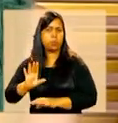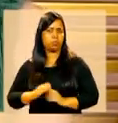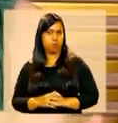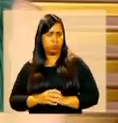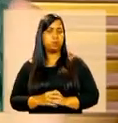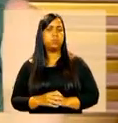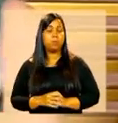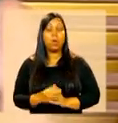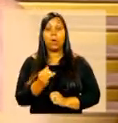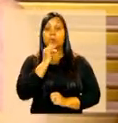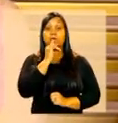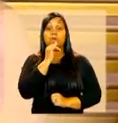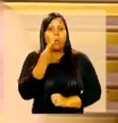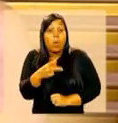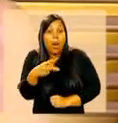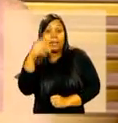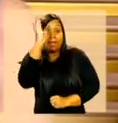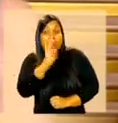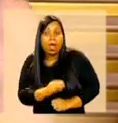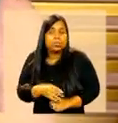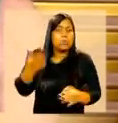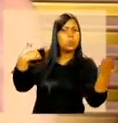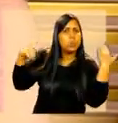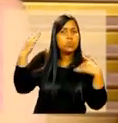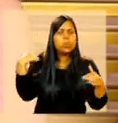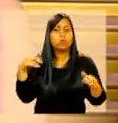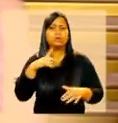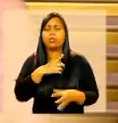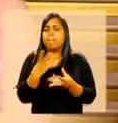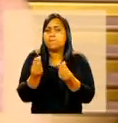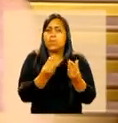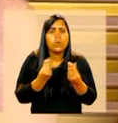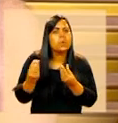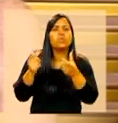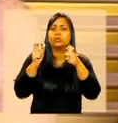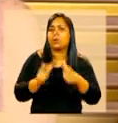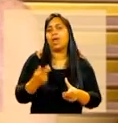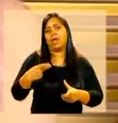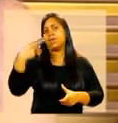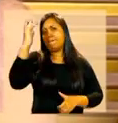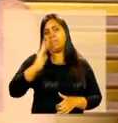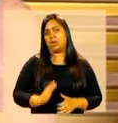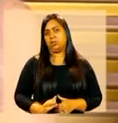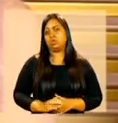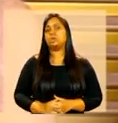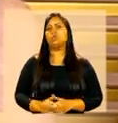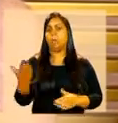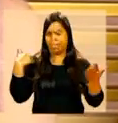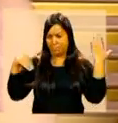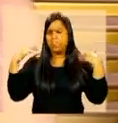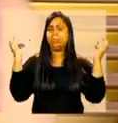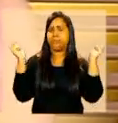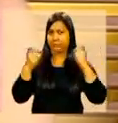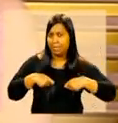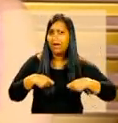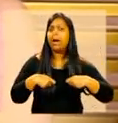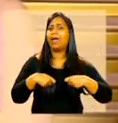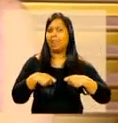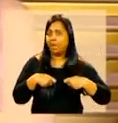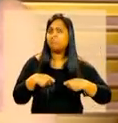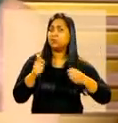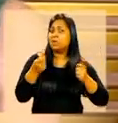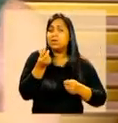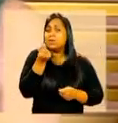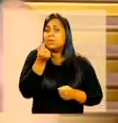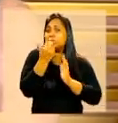eu vou fazer uma viagem nacional super bacana, que hoje você tem, assim, né, muita coisa bacana no Brasil e que você consegue